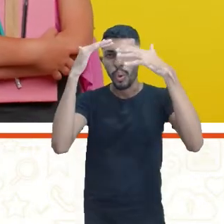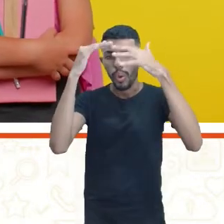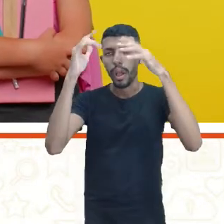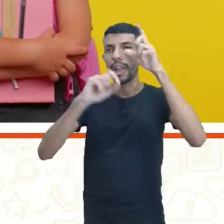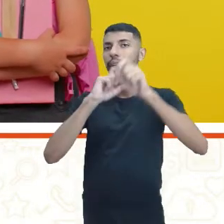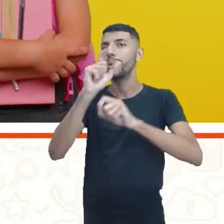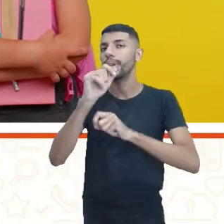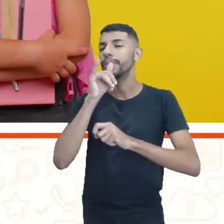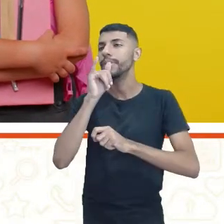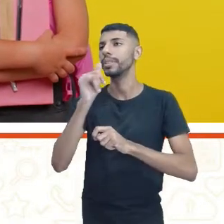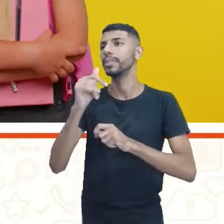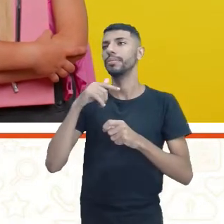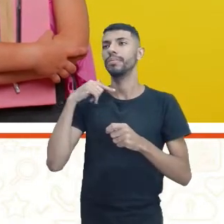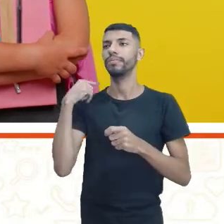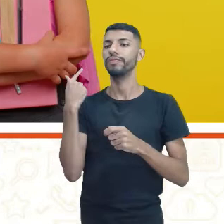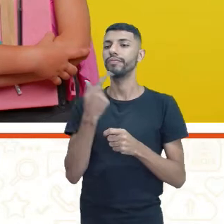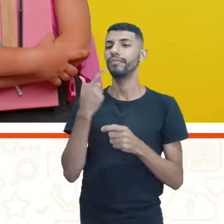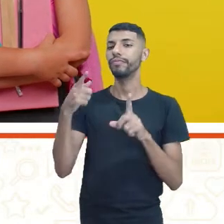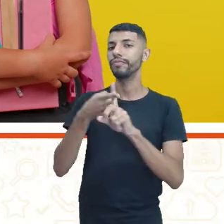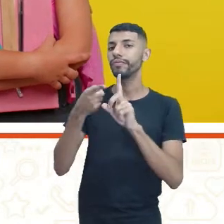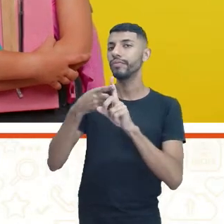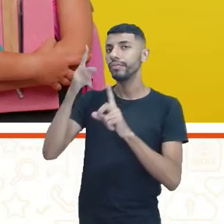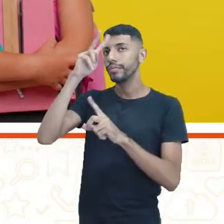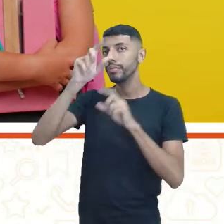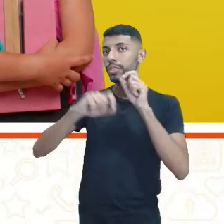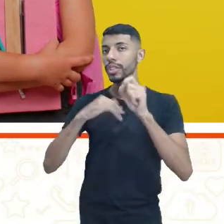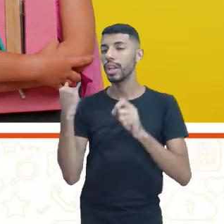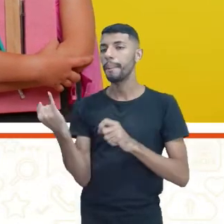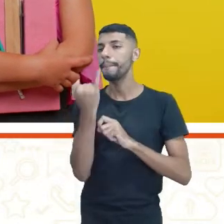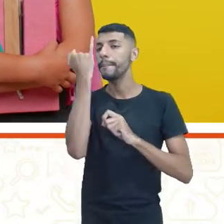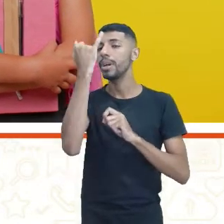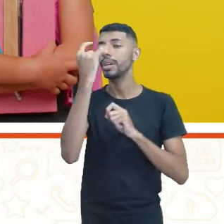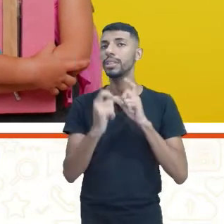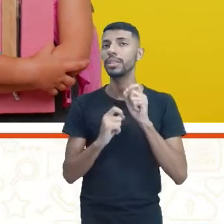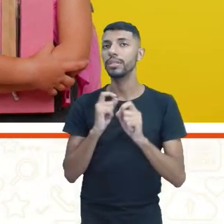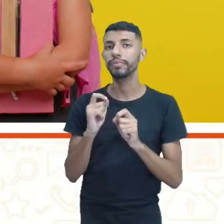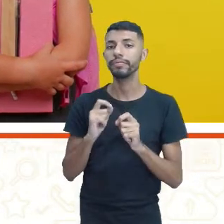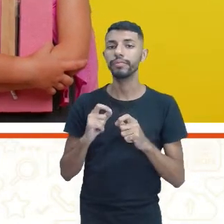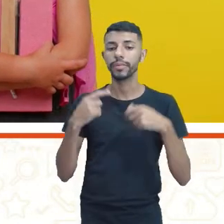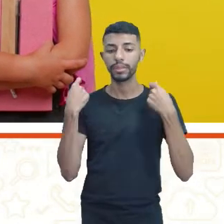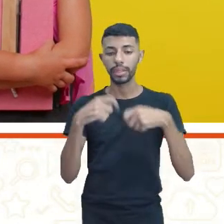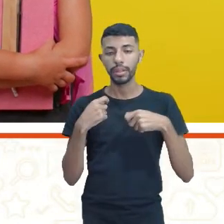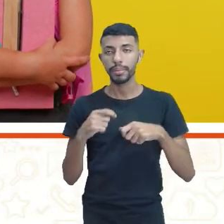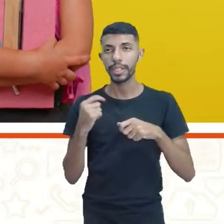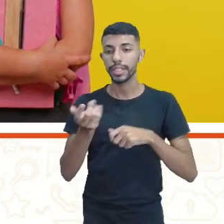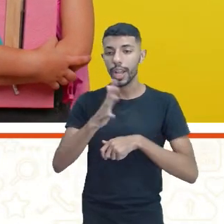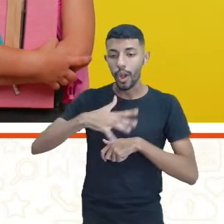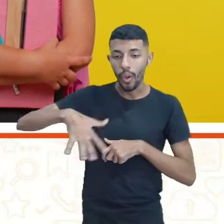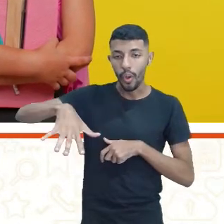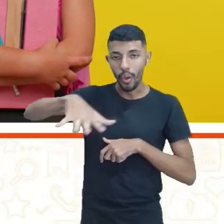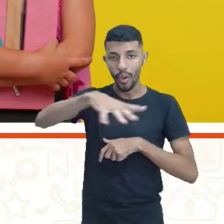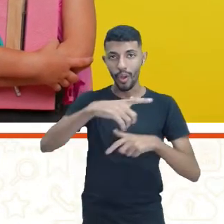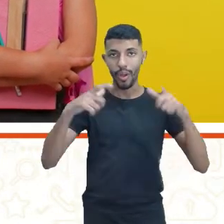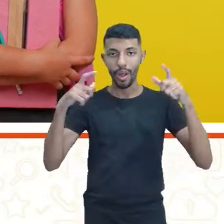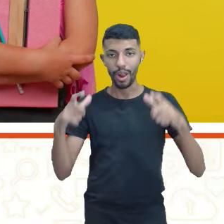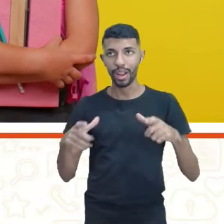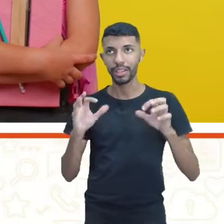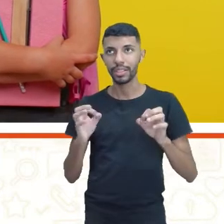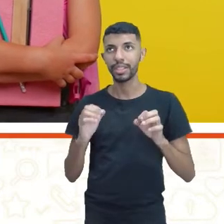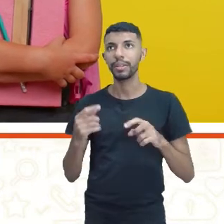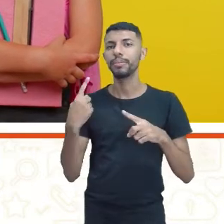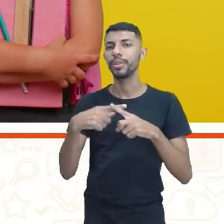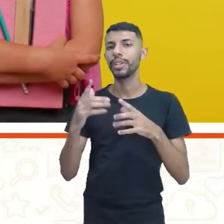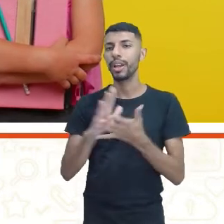está falando também, para a gente lembrar, da importância que a gente precisa dar à configuração do ambiente. Porque